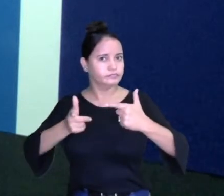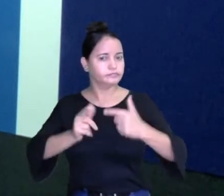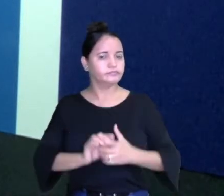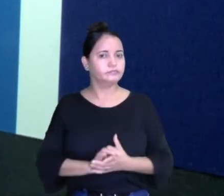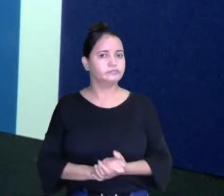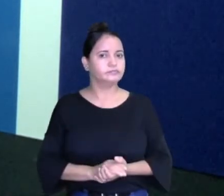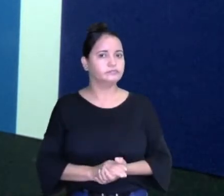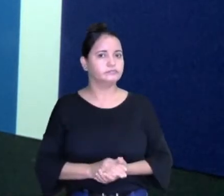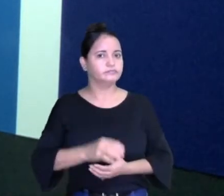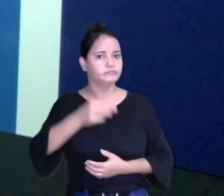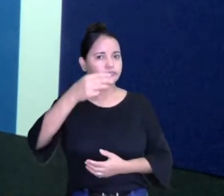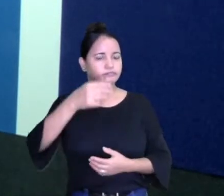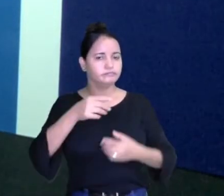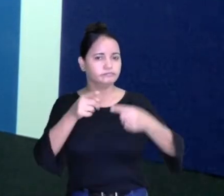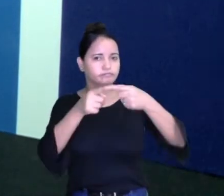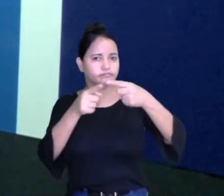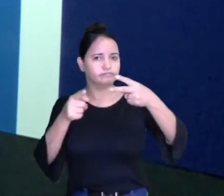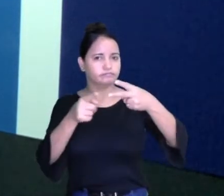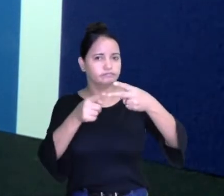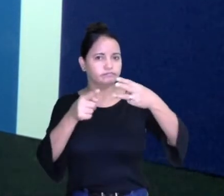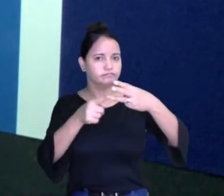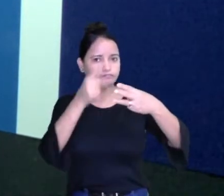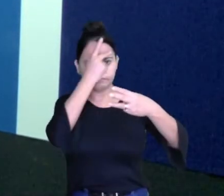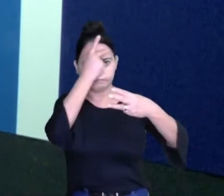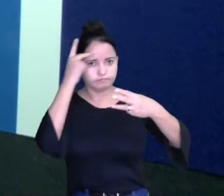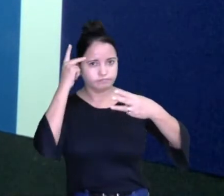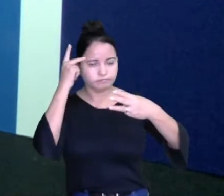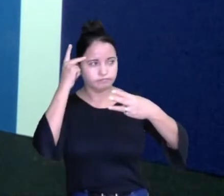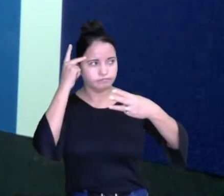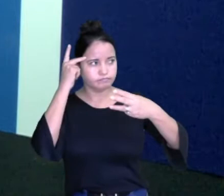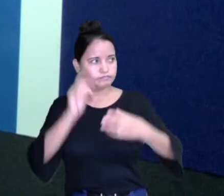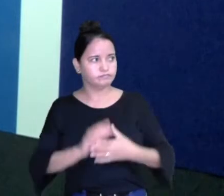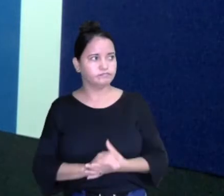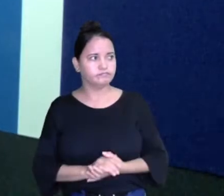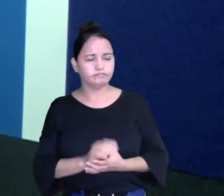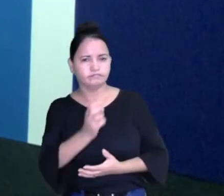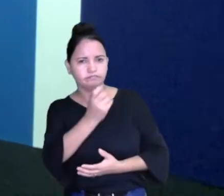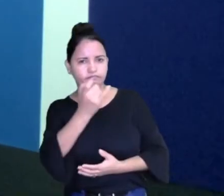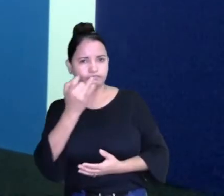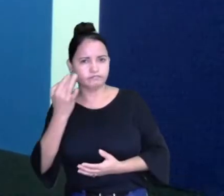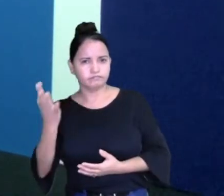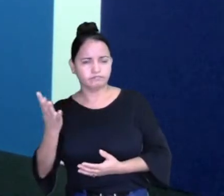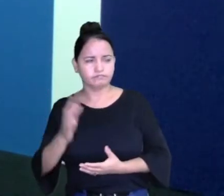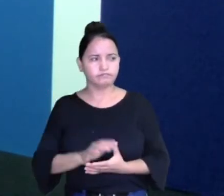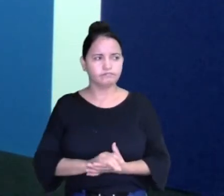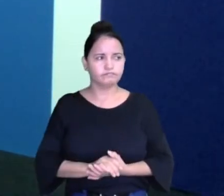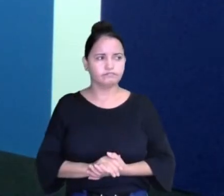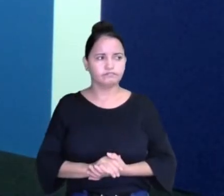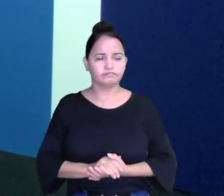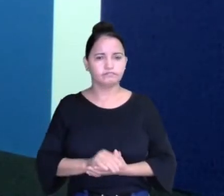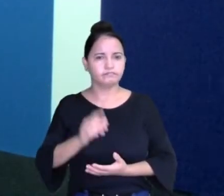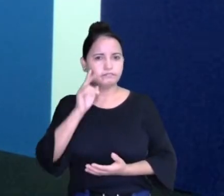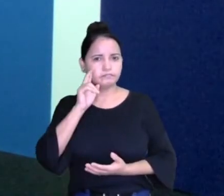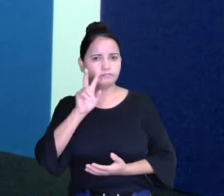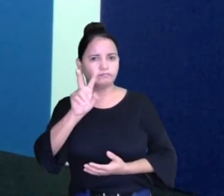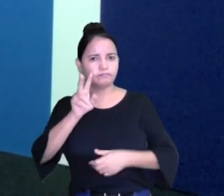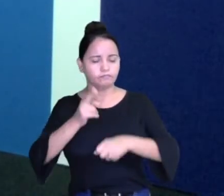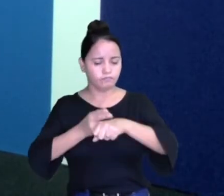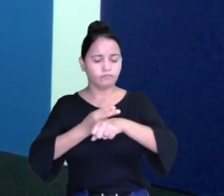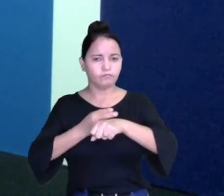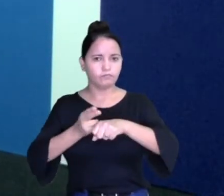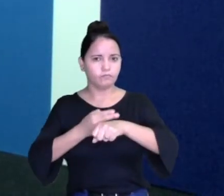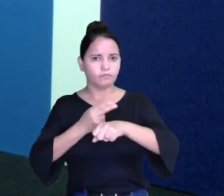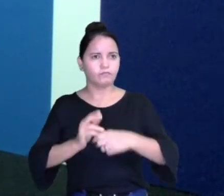3 pessoas. Ah, professora, quantas divisões eu já tenho aqui? Vamos olhar a barra, lembra lá daquele tema que a gente trabalhou,